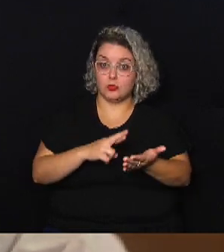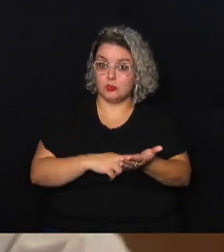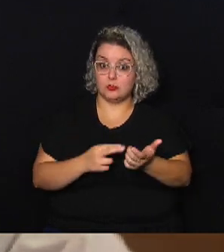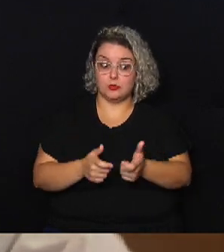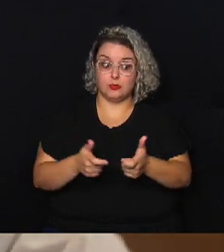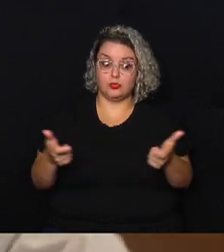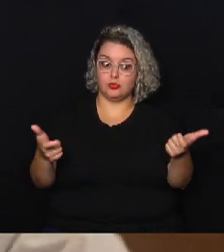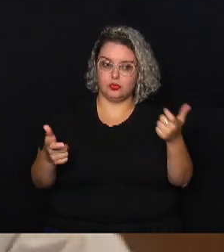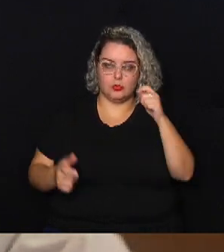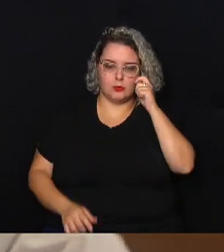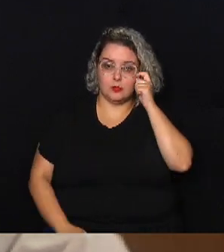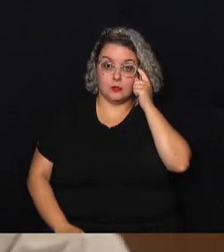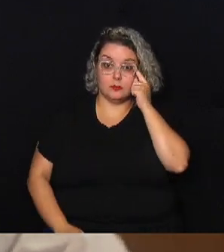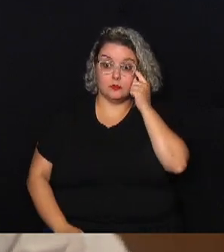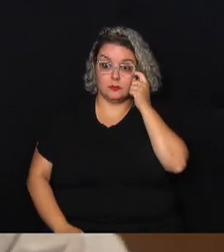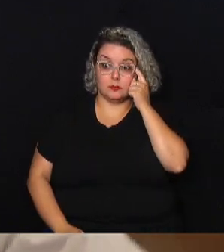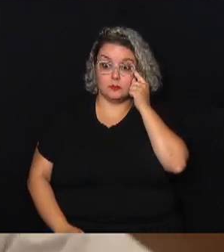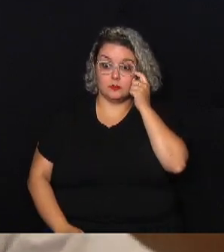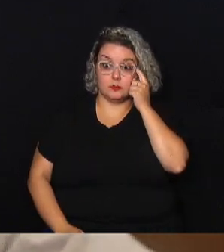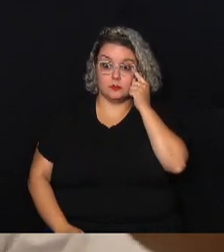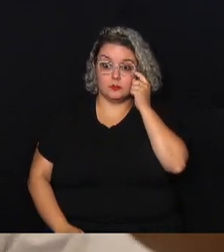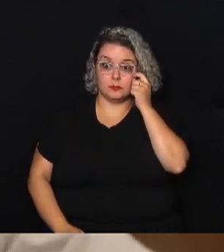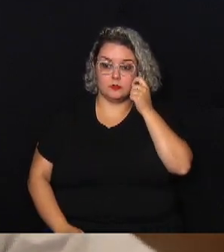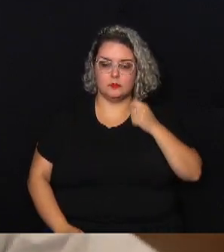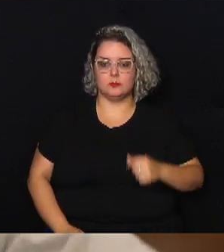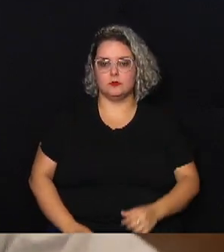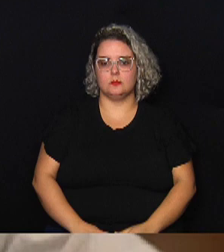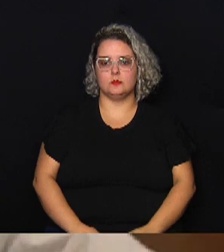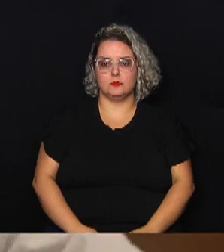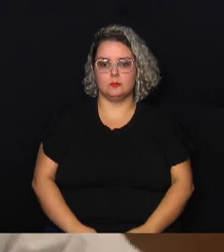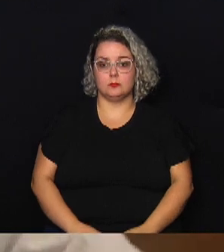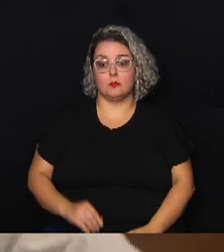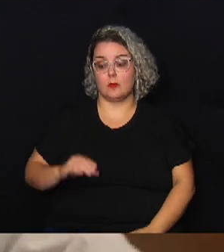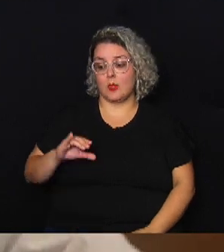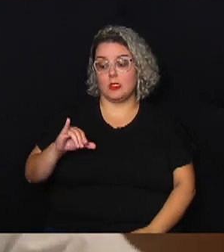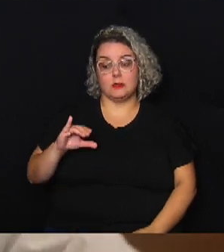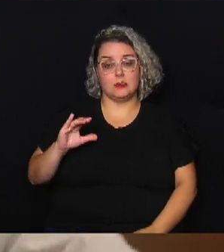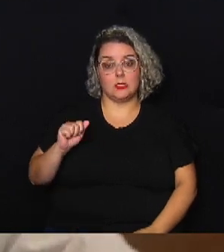demais, mas as cicatrizes elas